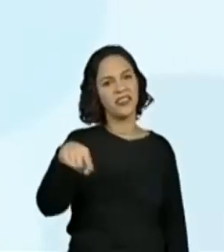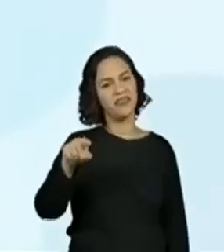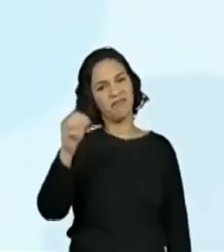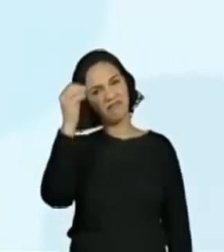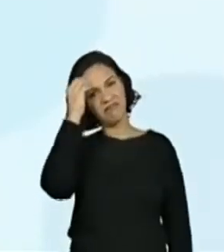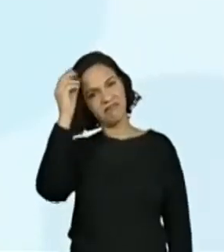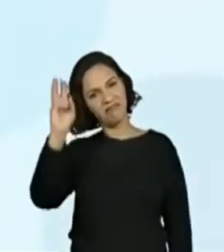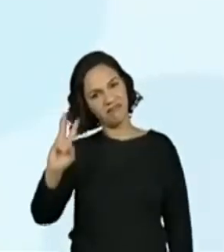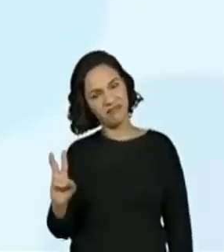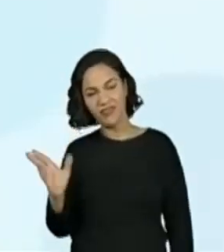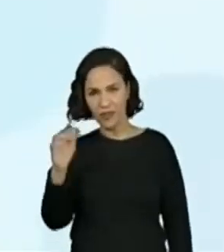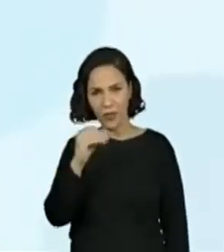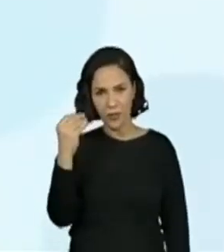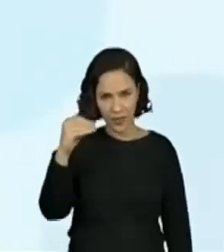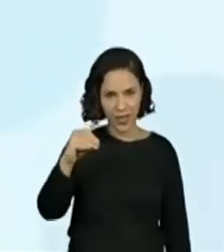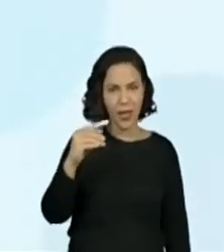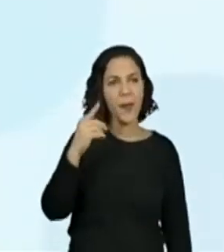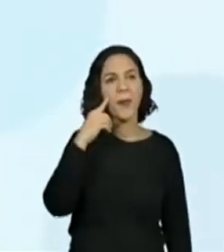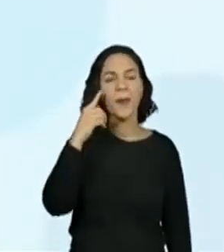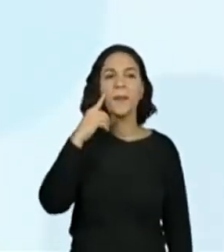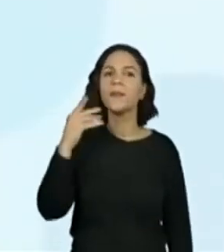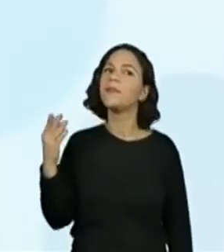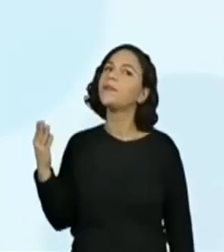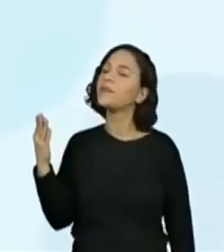espertos. Vamos marcar? Vamos marcar, então, ó.